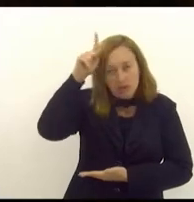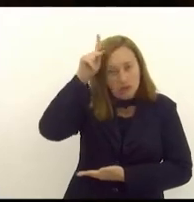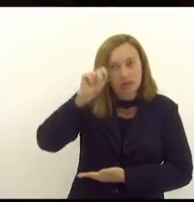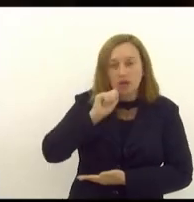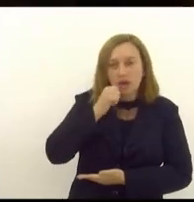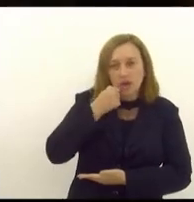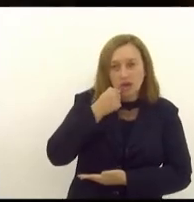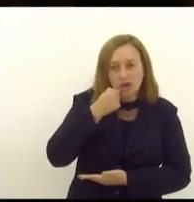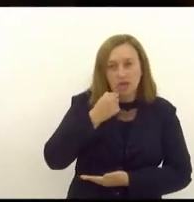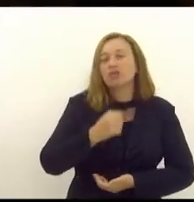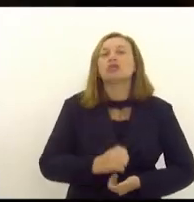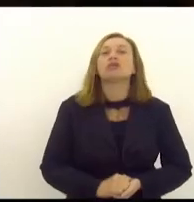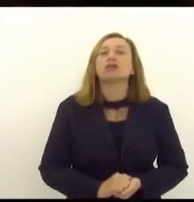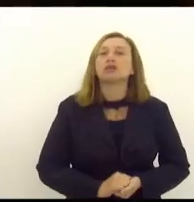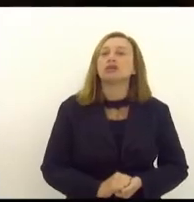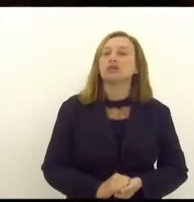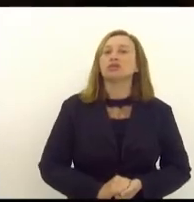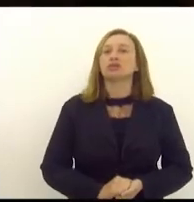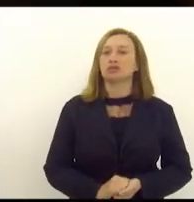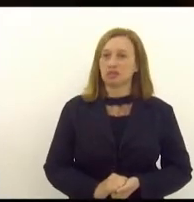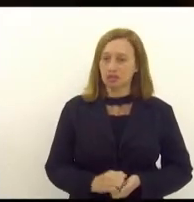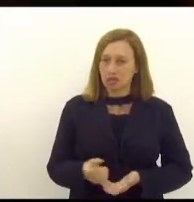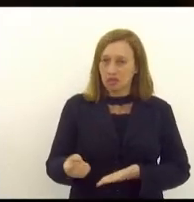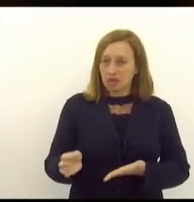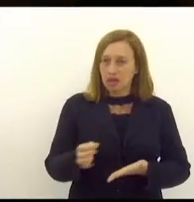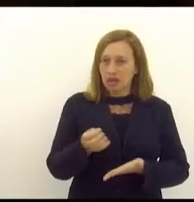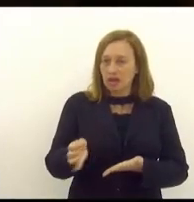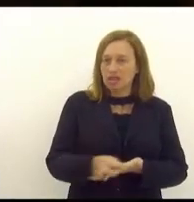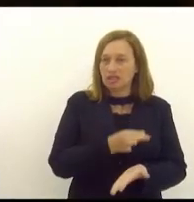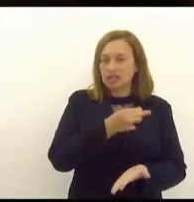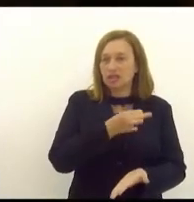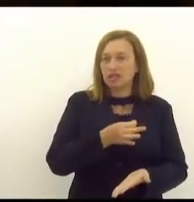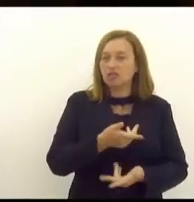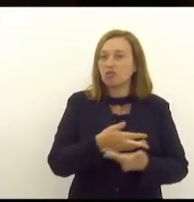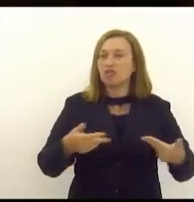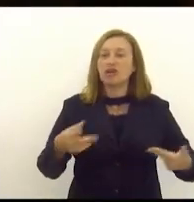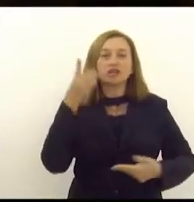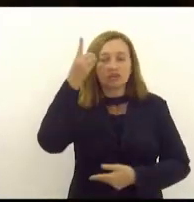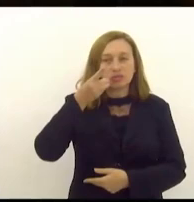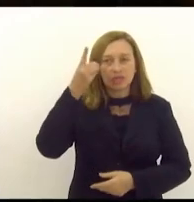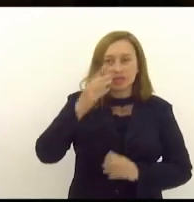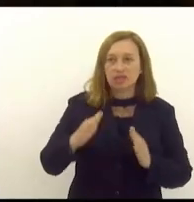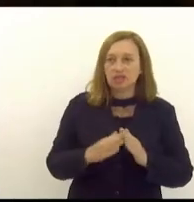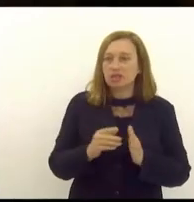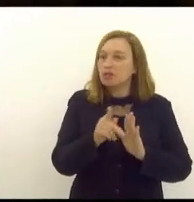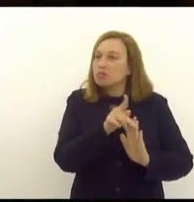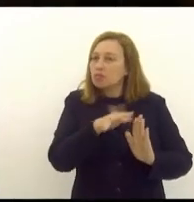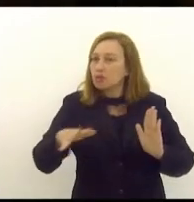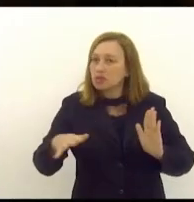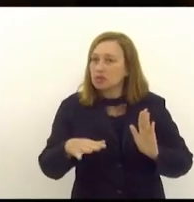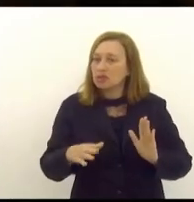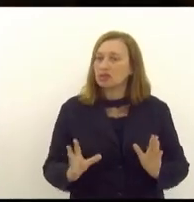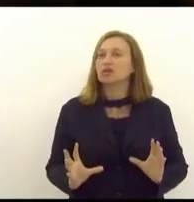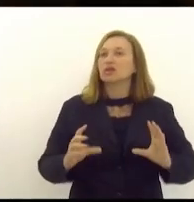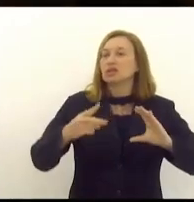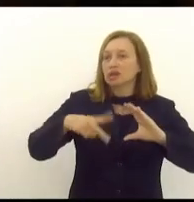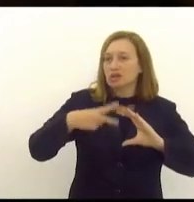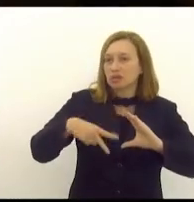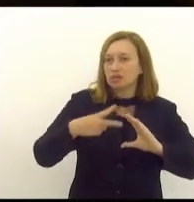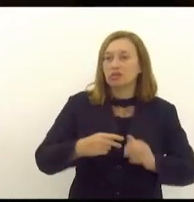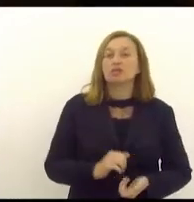ao Senhor Prefeito Eduardo Paes Assinado por muitos deputados nessa casa protocolaremos na Câmara Municipal